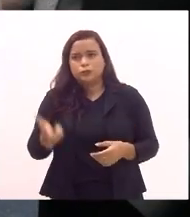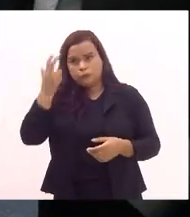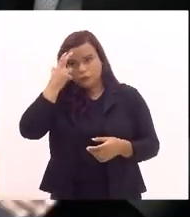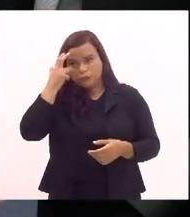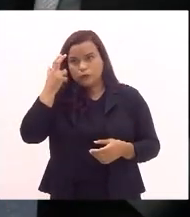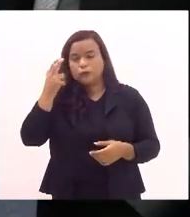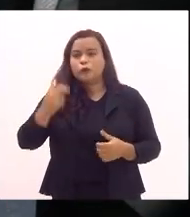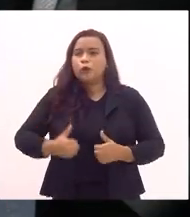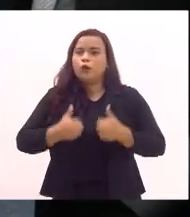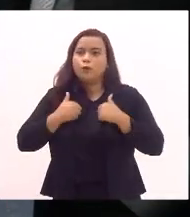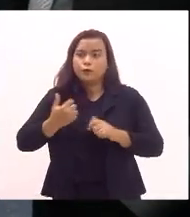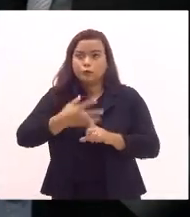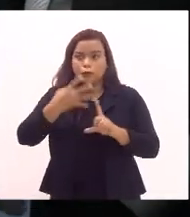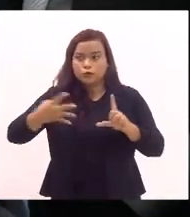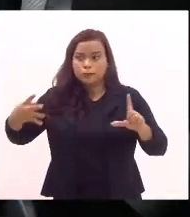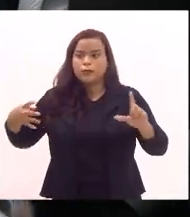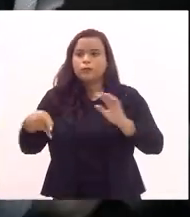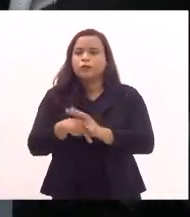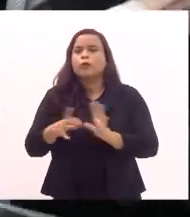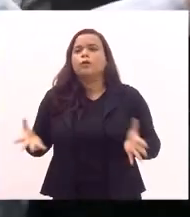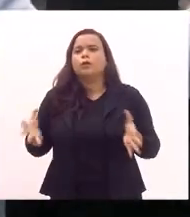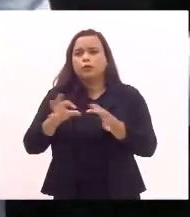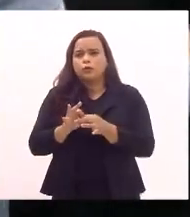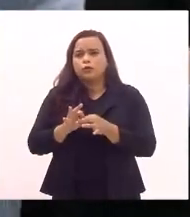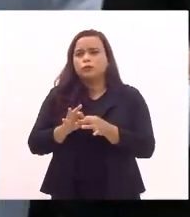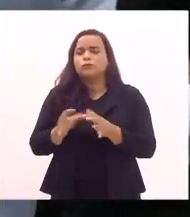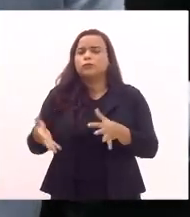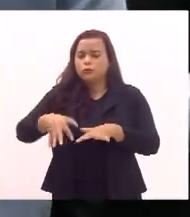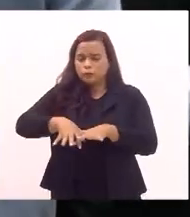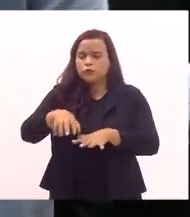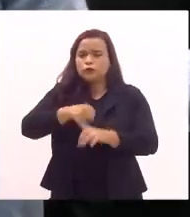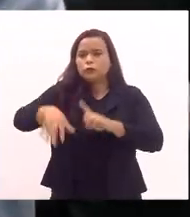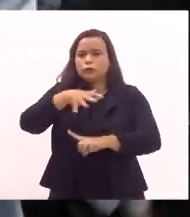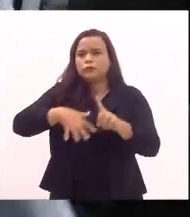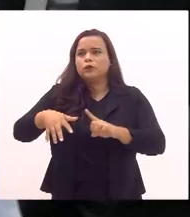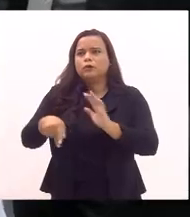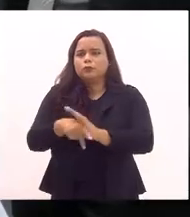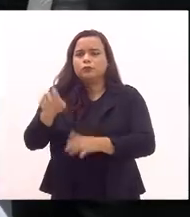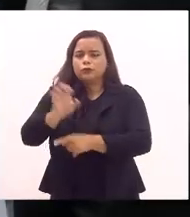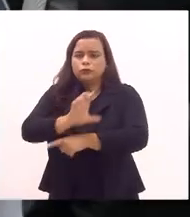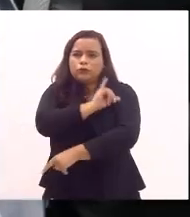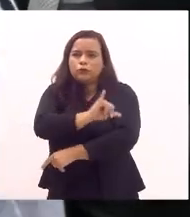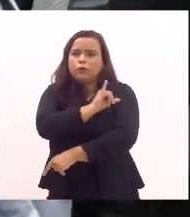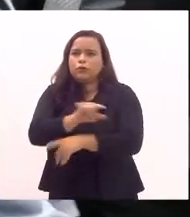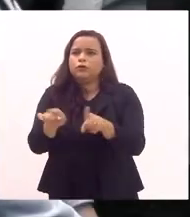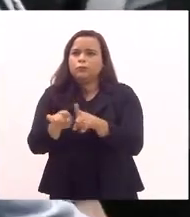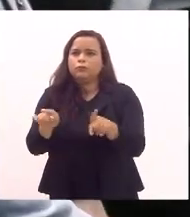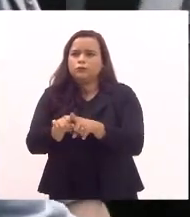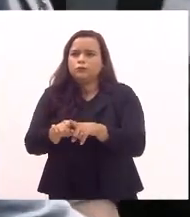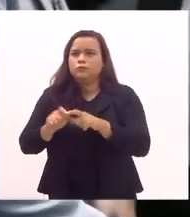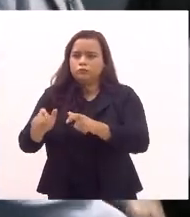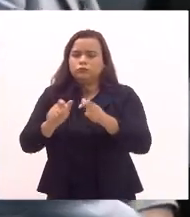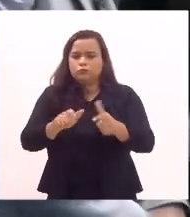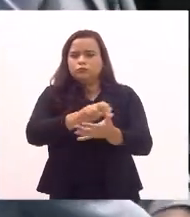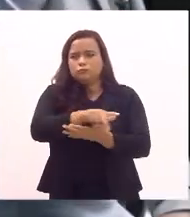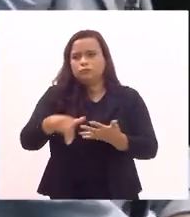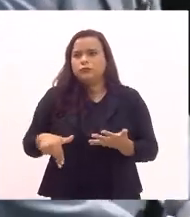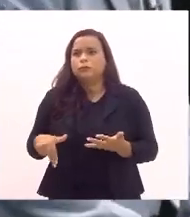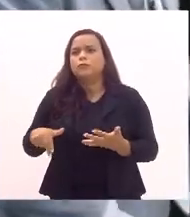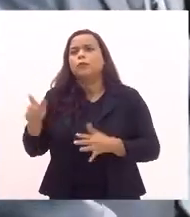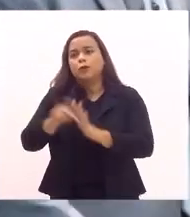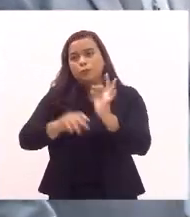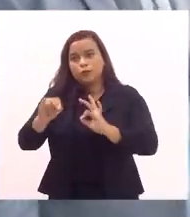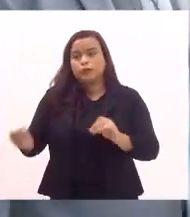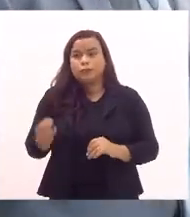do orgulho LGBT de inclusão social da Universidade no estado do Rio de Janeiro e dá providências correlatas o projeto é importante